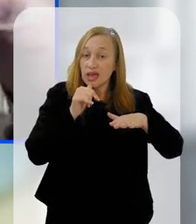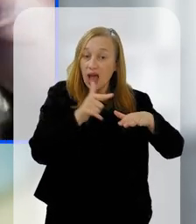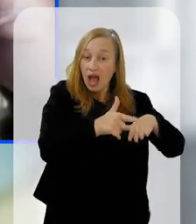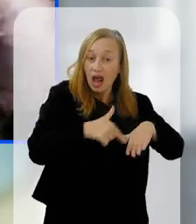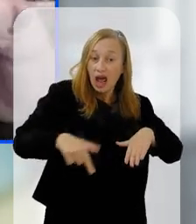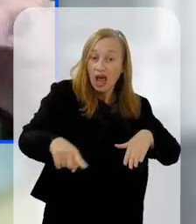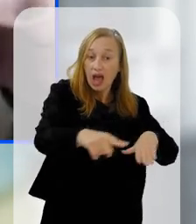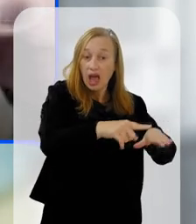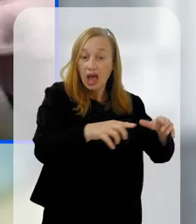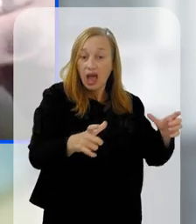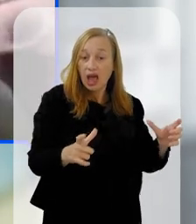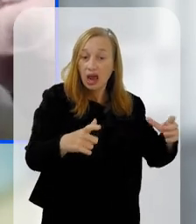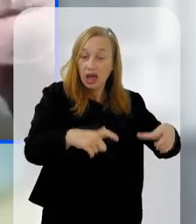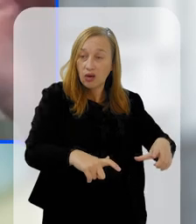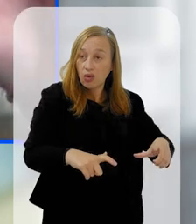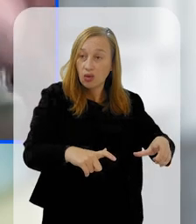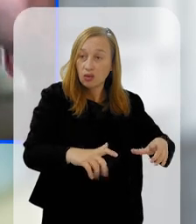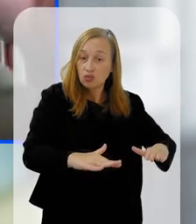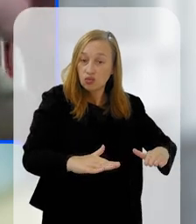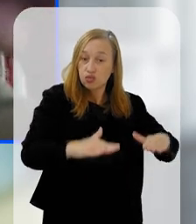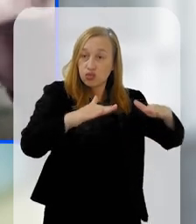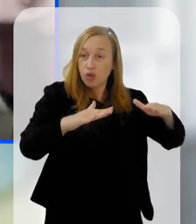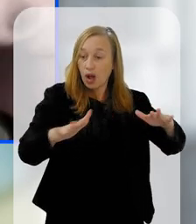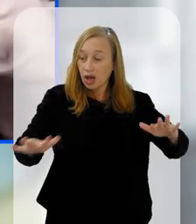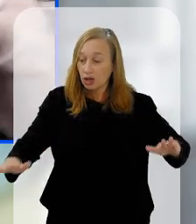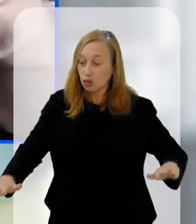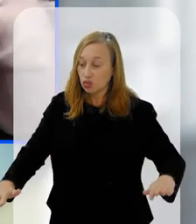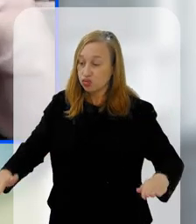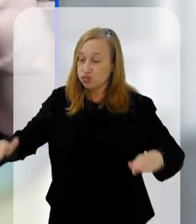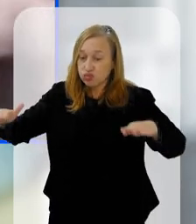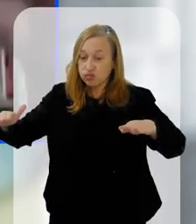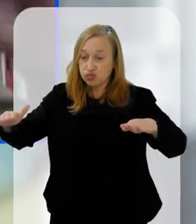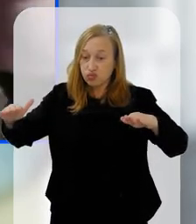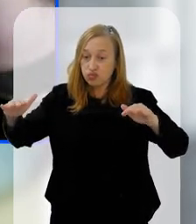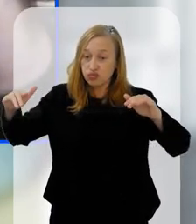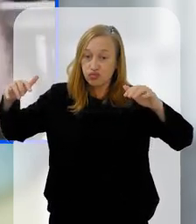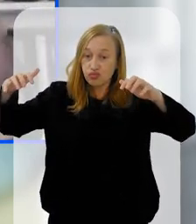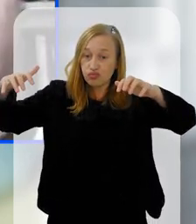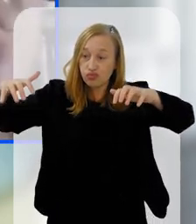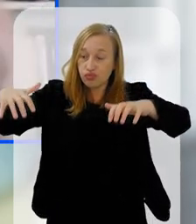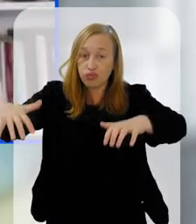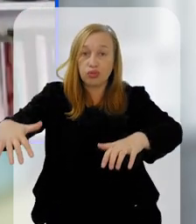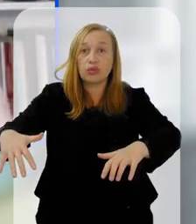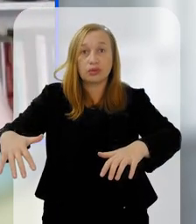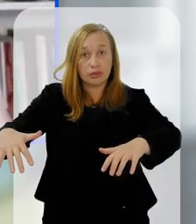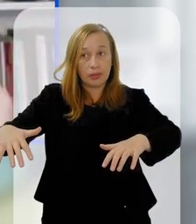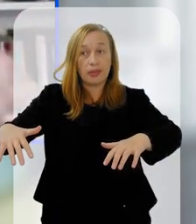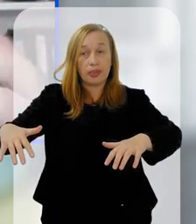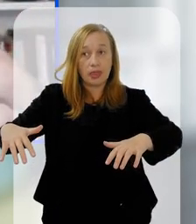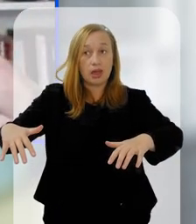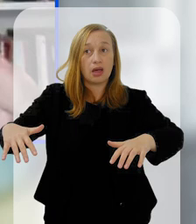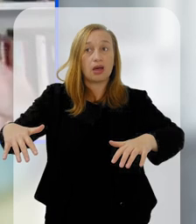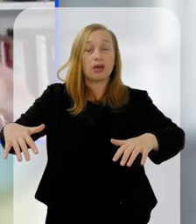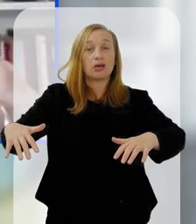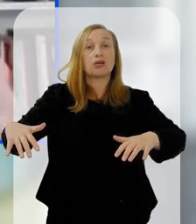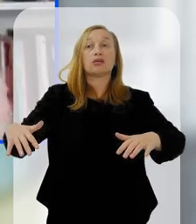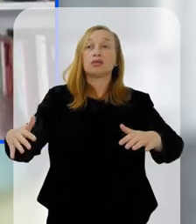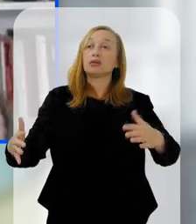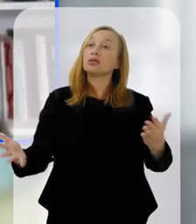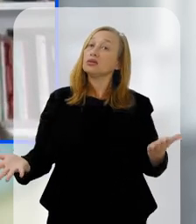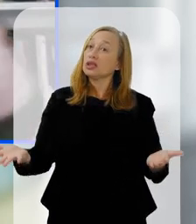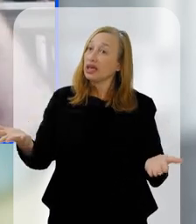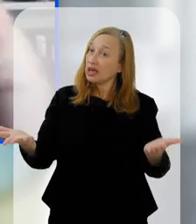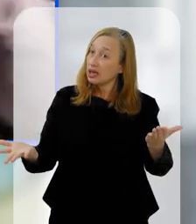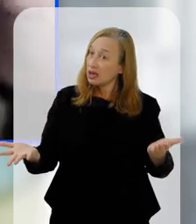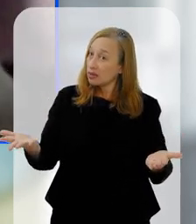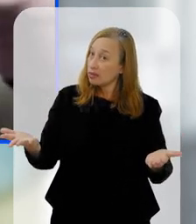também sobe. E quando ela não só sobe, quando ela está muito cheia, se o oceano está mais alto, a água tende a sair muito mais devagar.